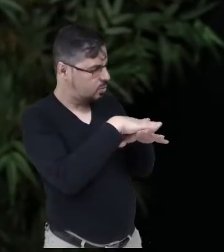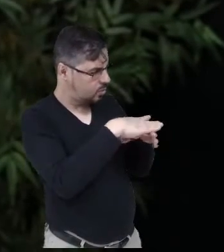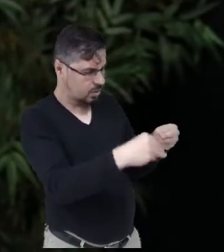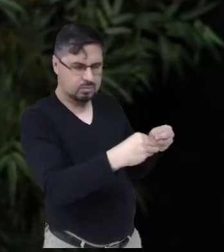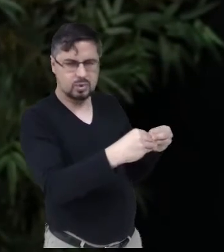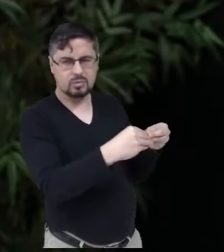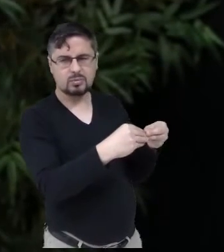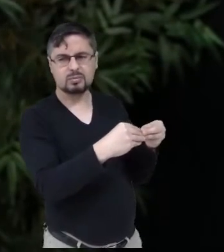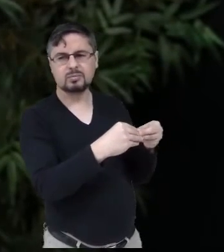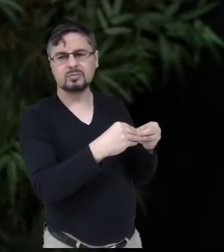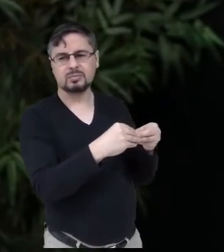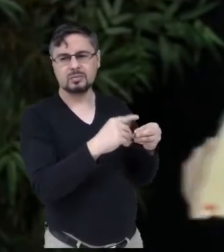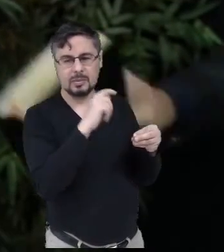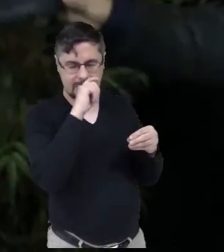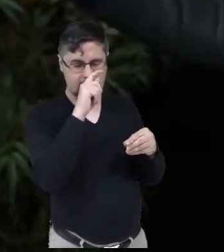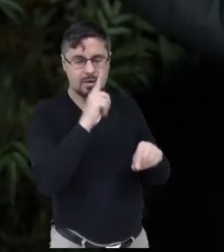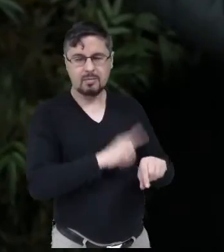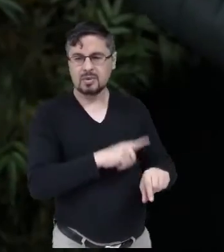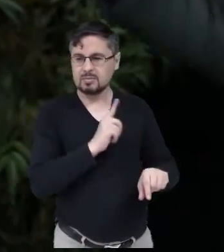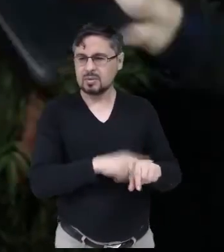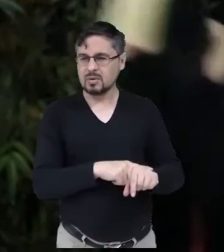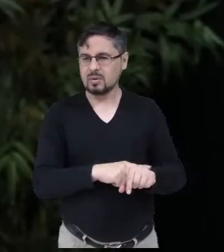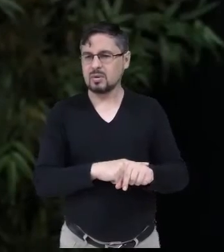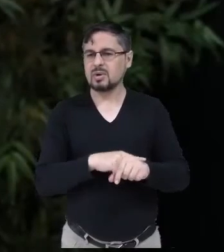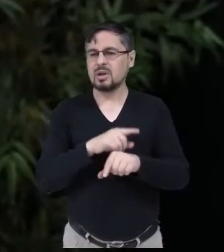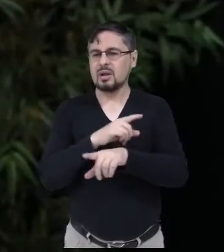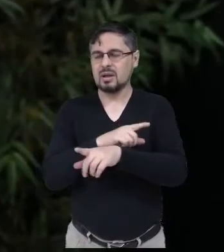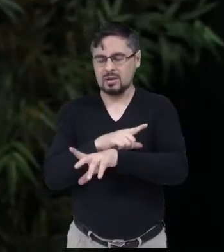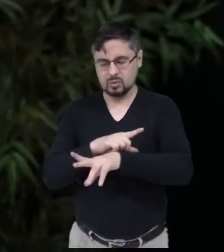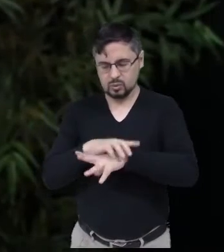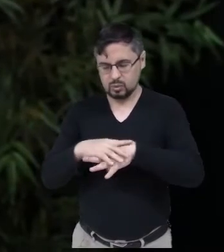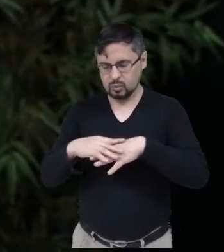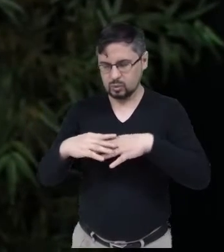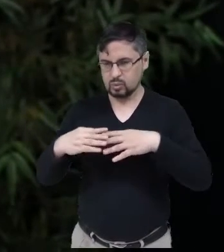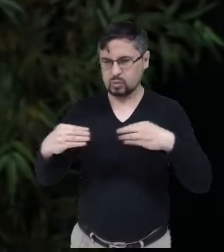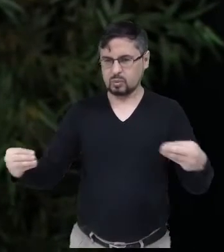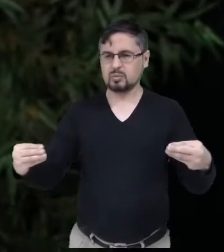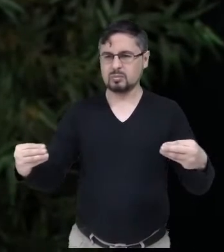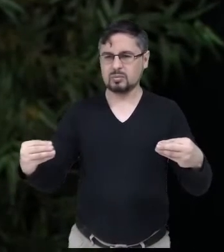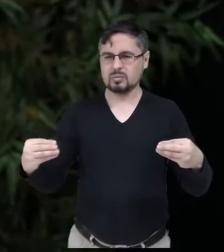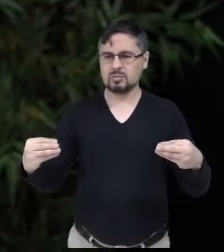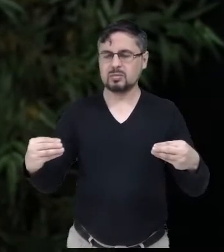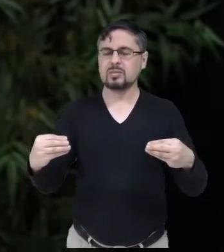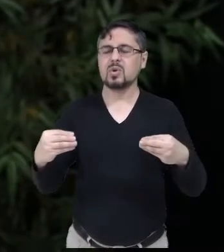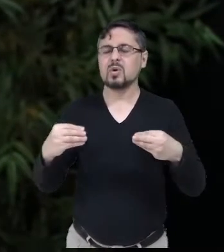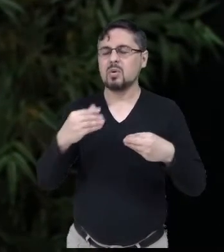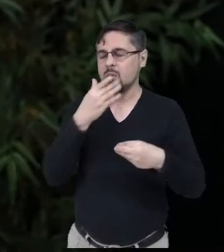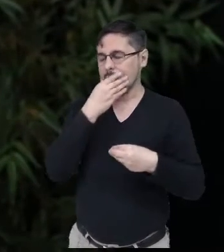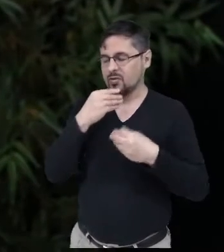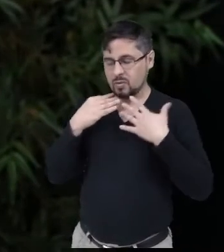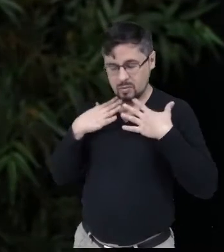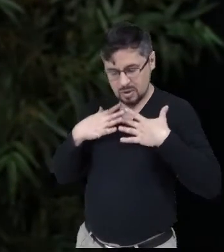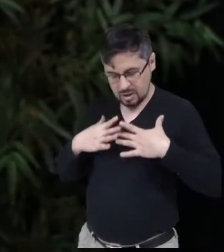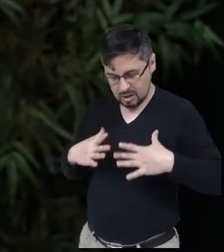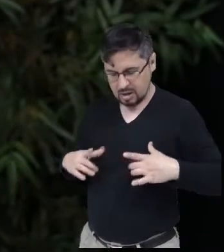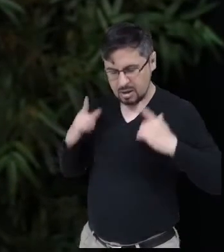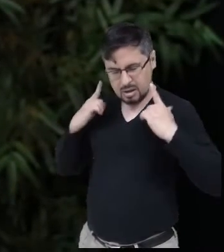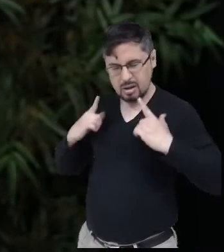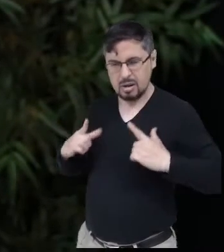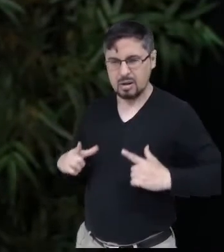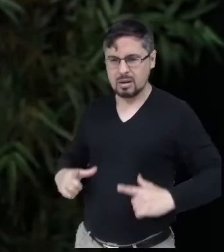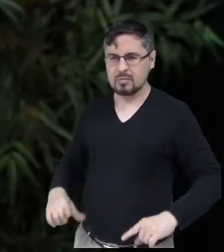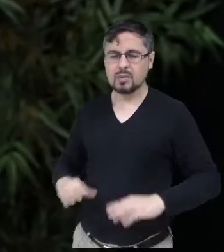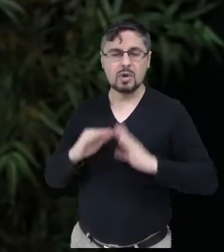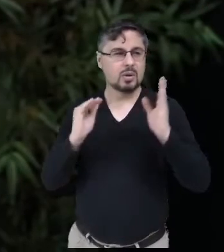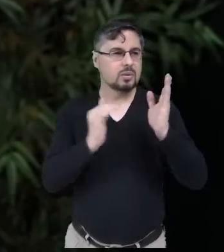vai dizer que instantaneamente a lepra desapareceu dele e ele ficou limpo. Irmãos, com toda a